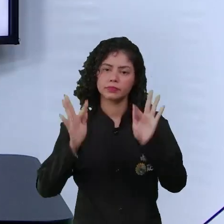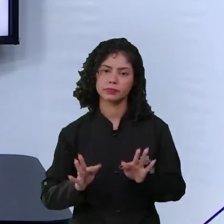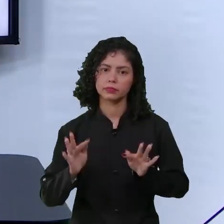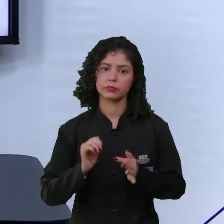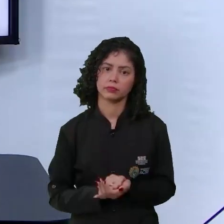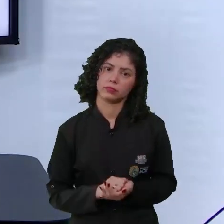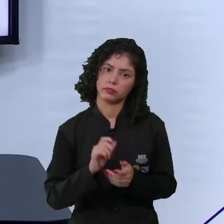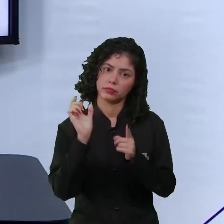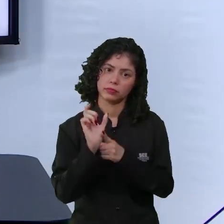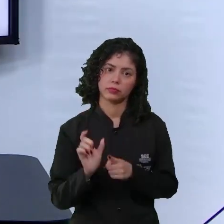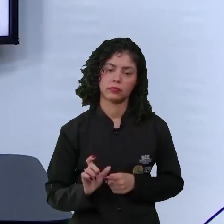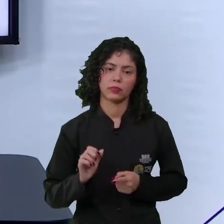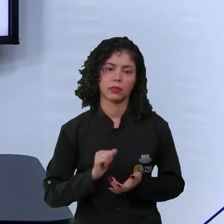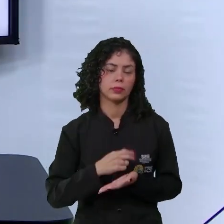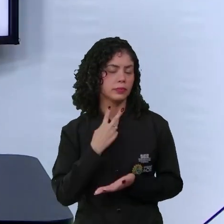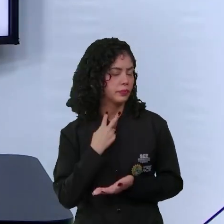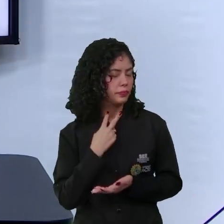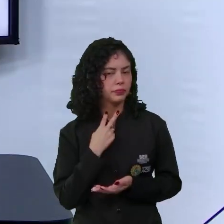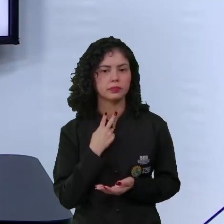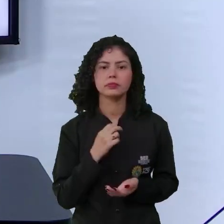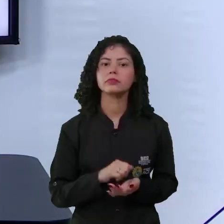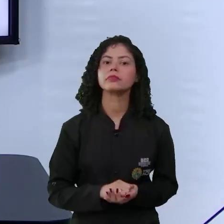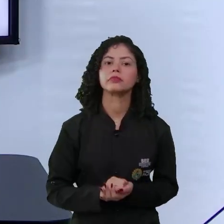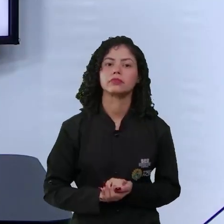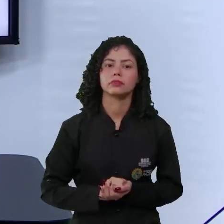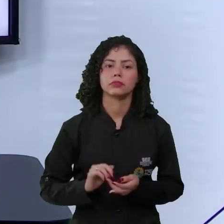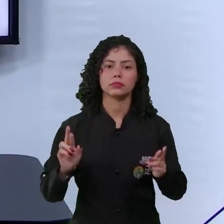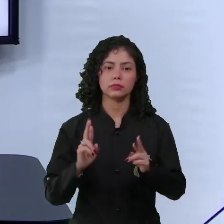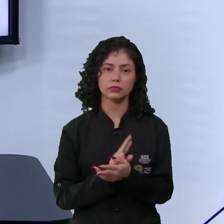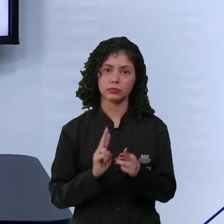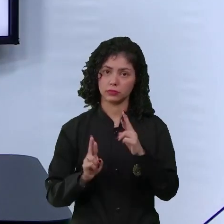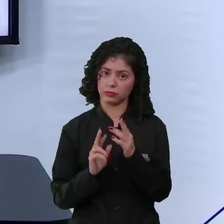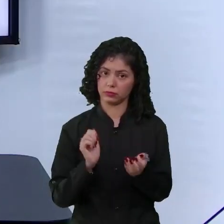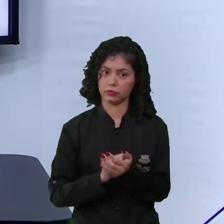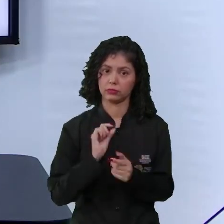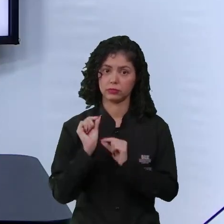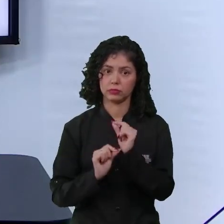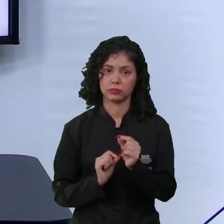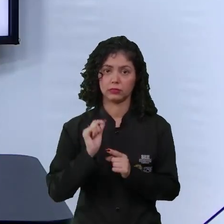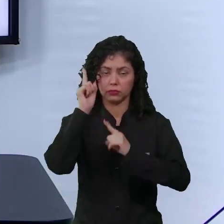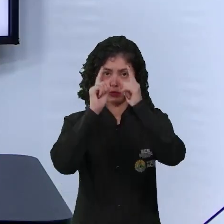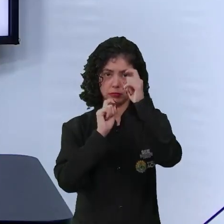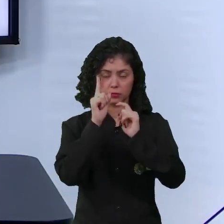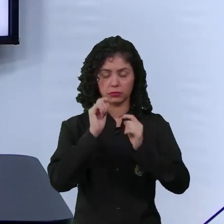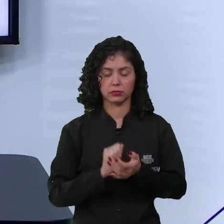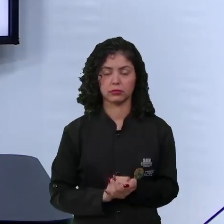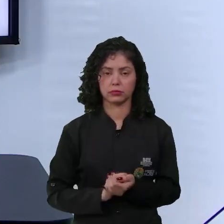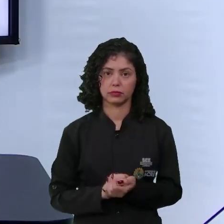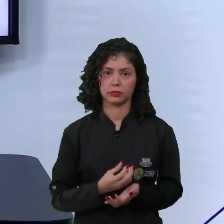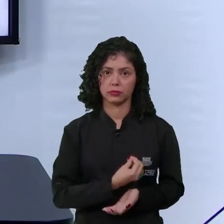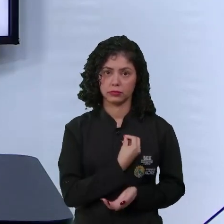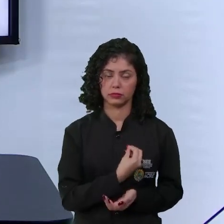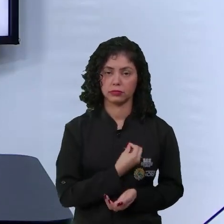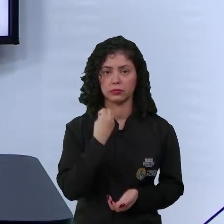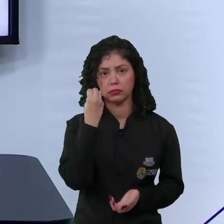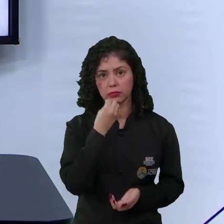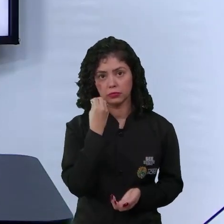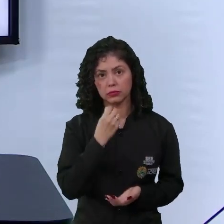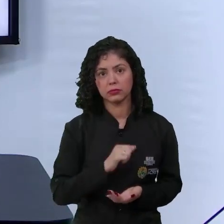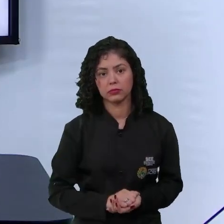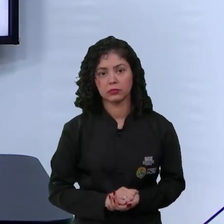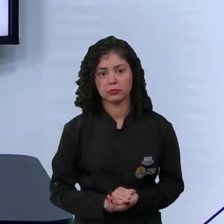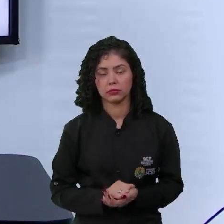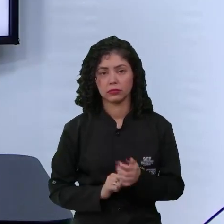é palavra que não pode sair da cabeça de vocês, relacionados à dança, é expressão, é vivência, é experiência,